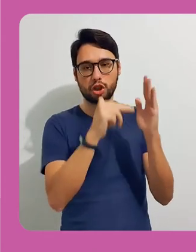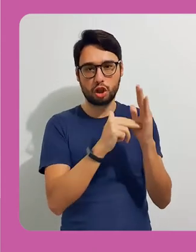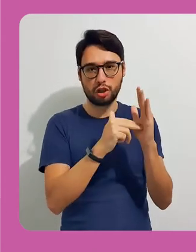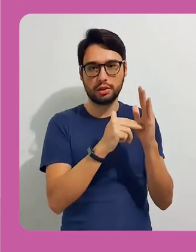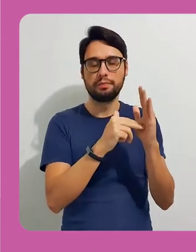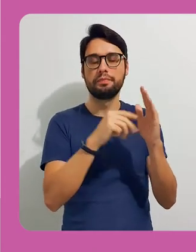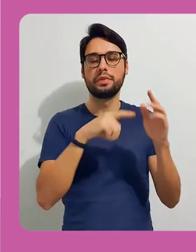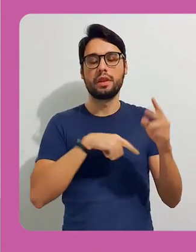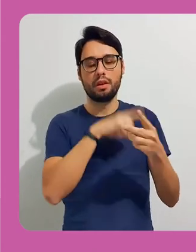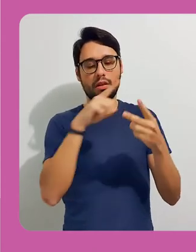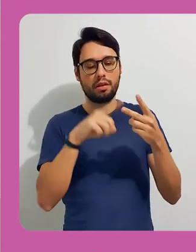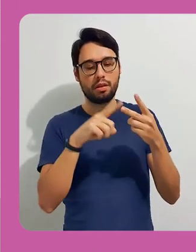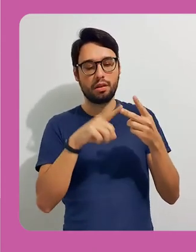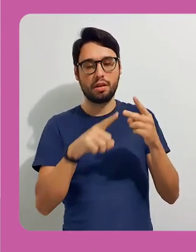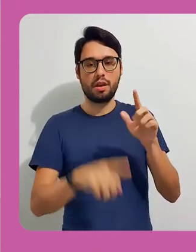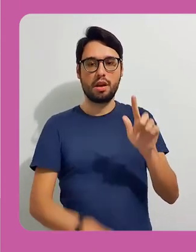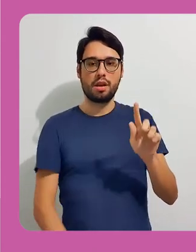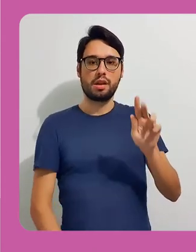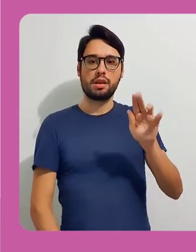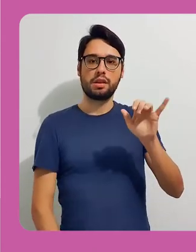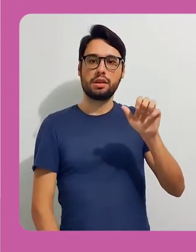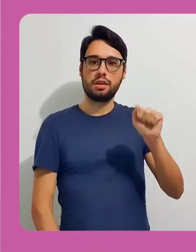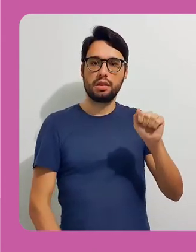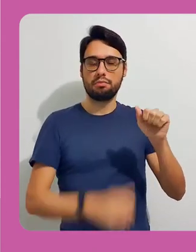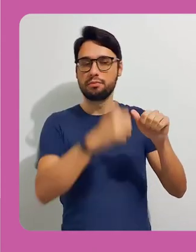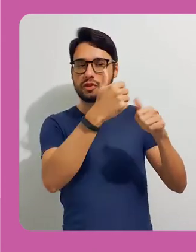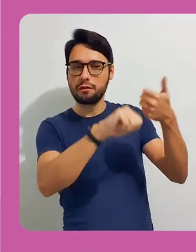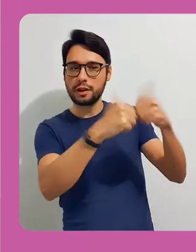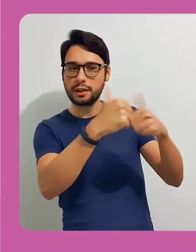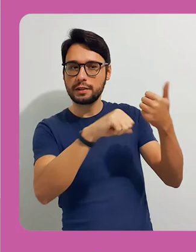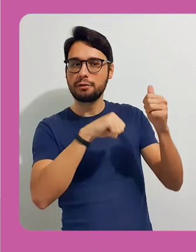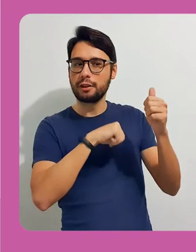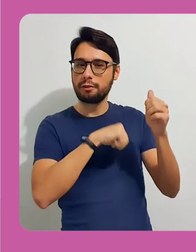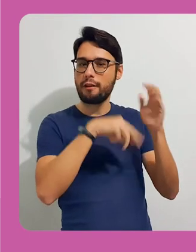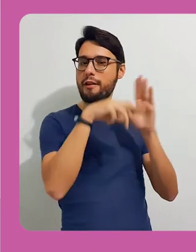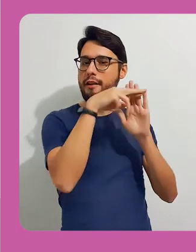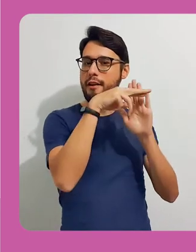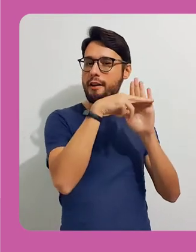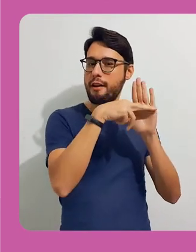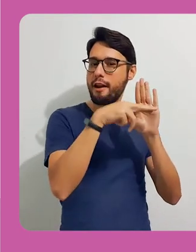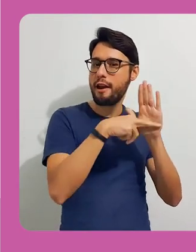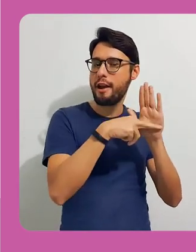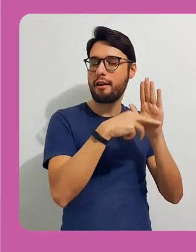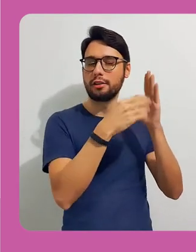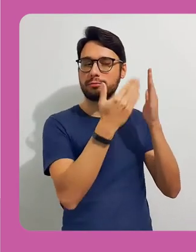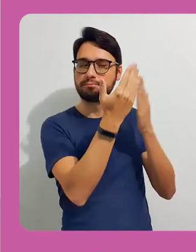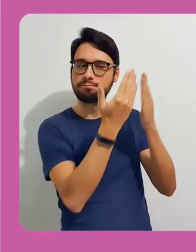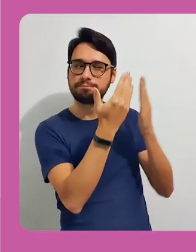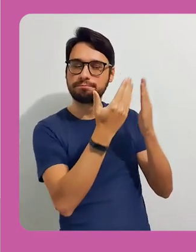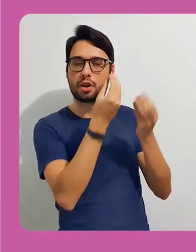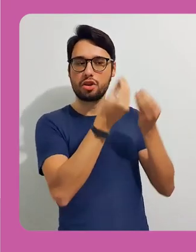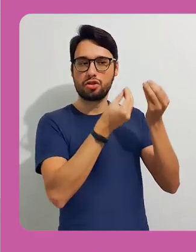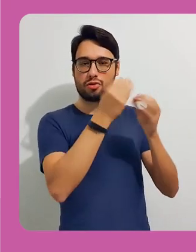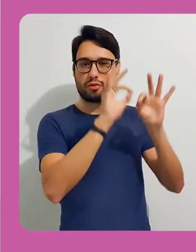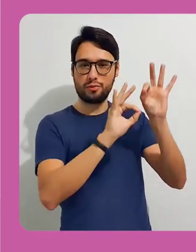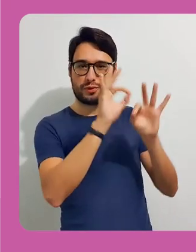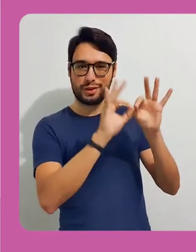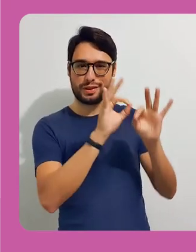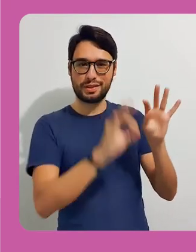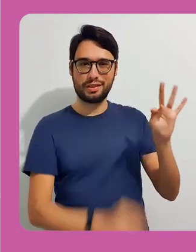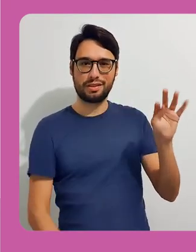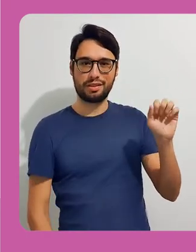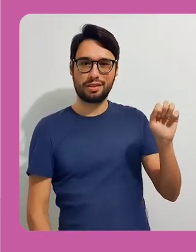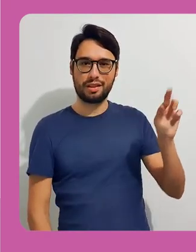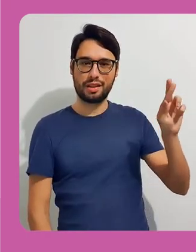e aí tem três tipos de avaliação que aumento simples você atribuir uma nota o guia de avaliação onde